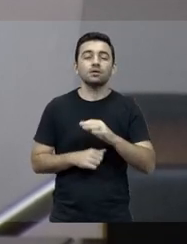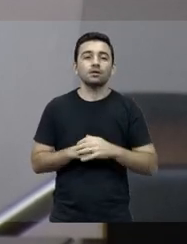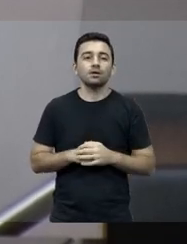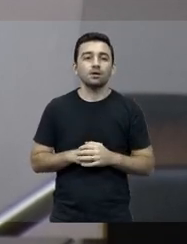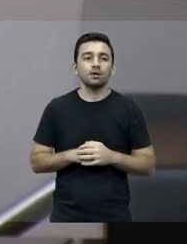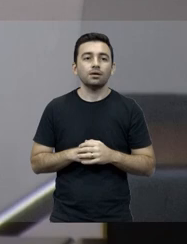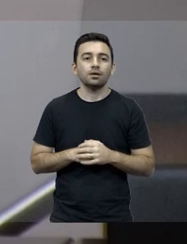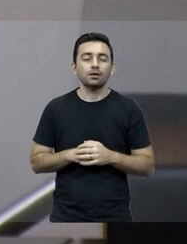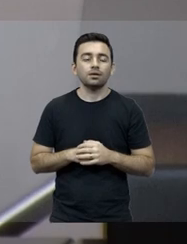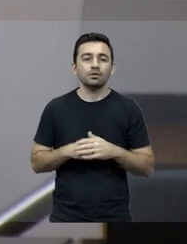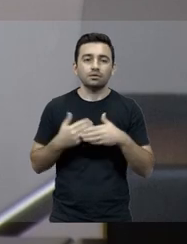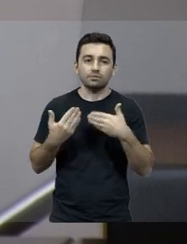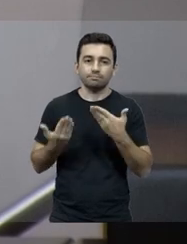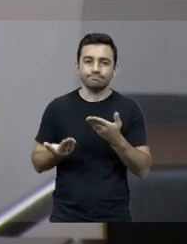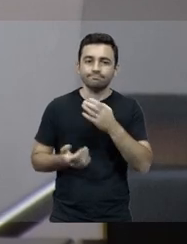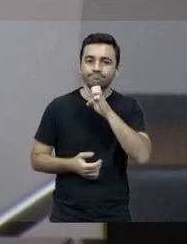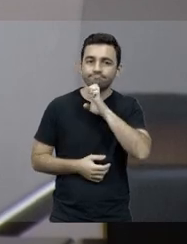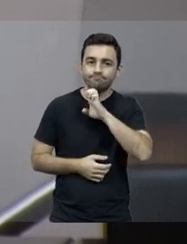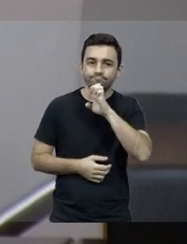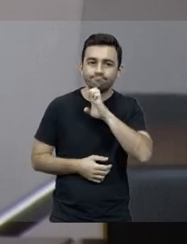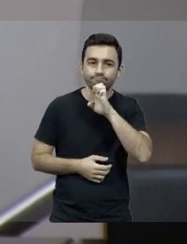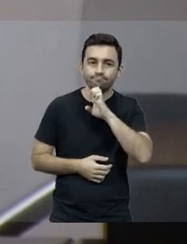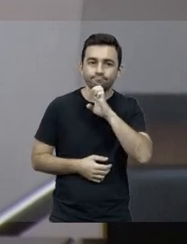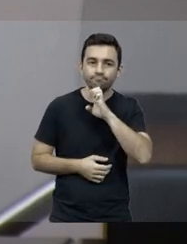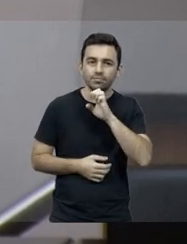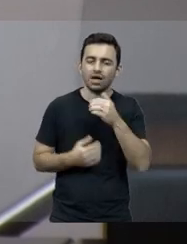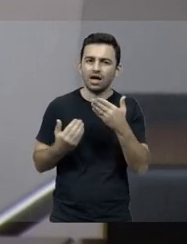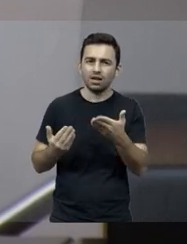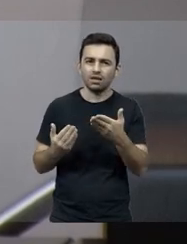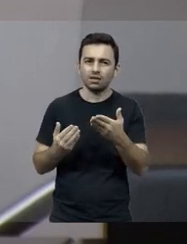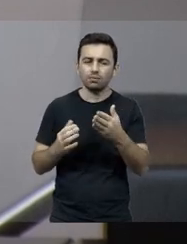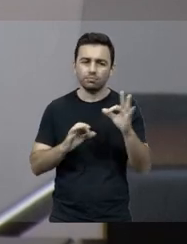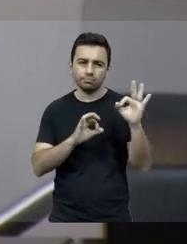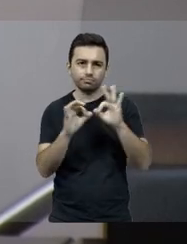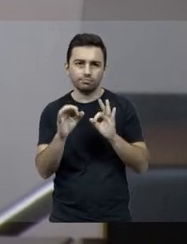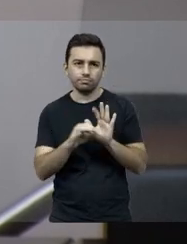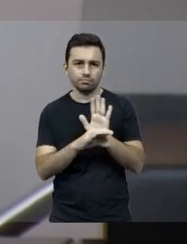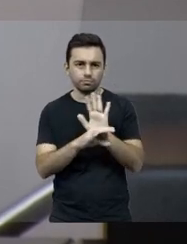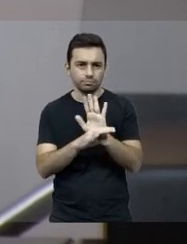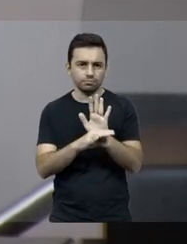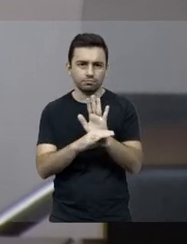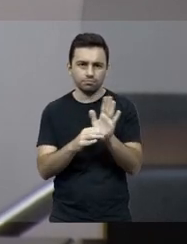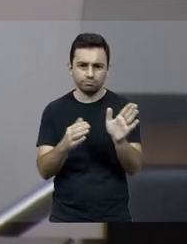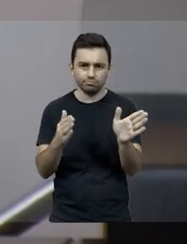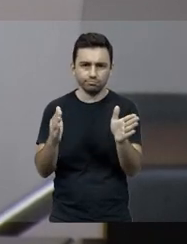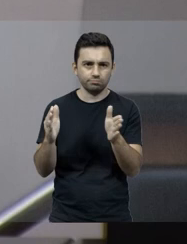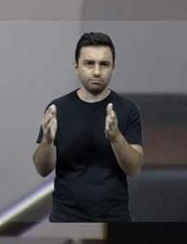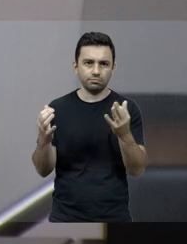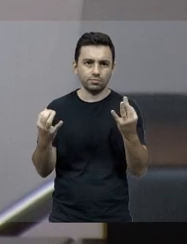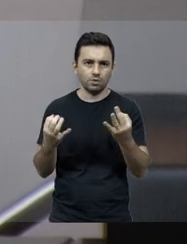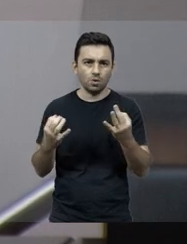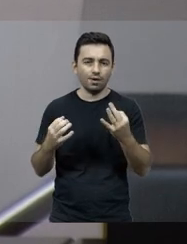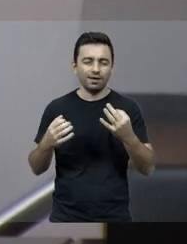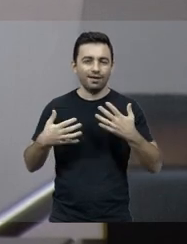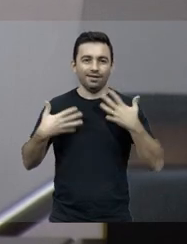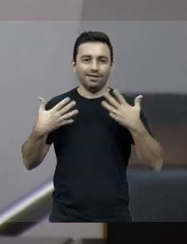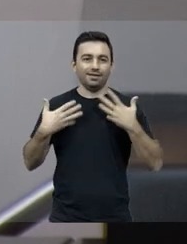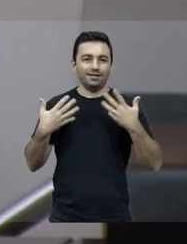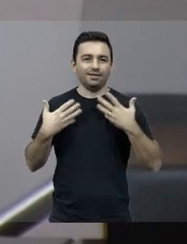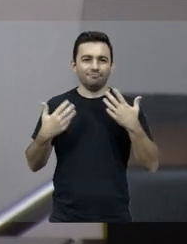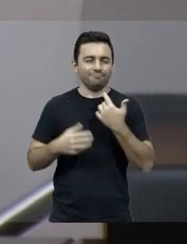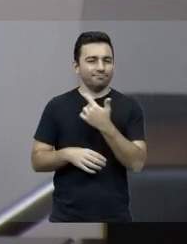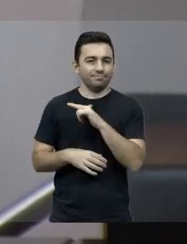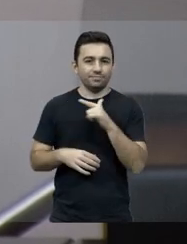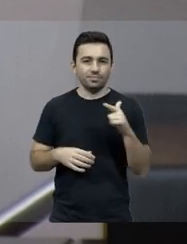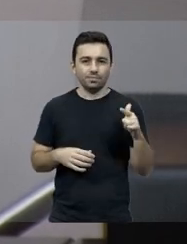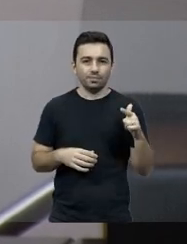Na verdade, o que nós temos aí não é uma produção cinematográfica, obrigado, de humor, como se queria